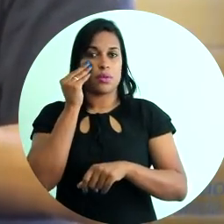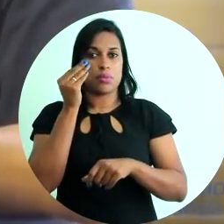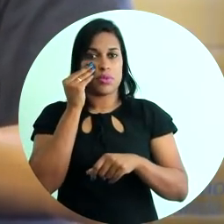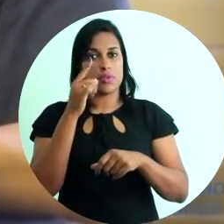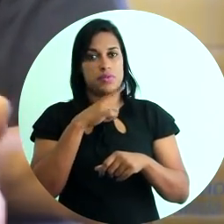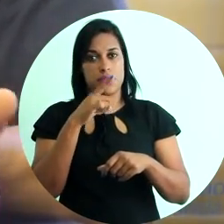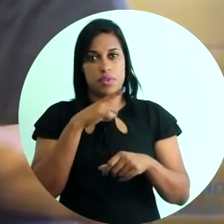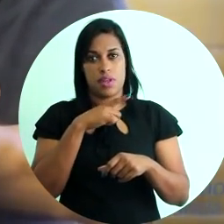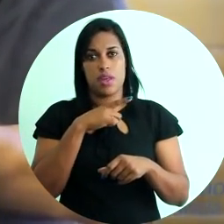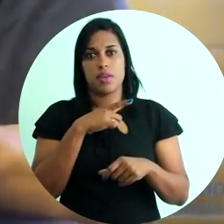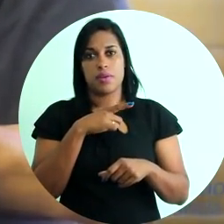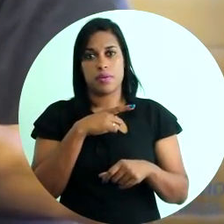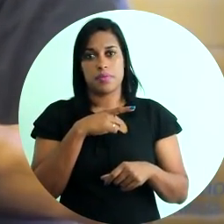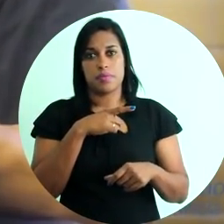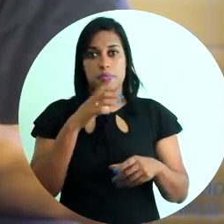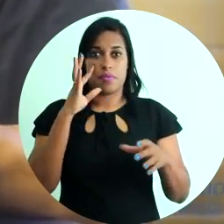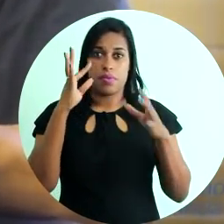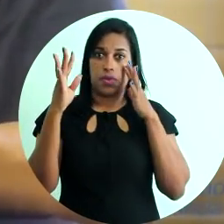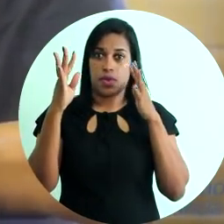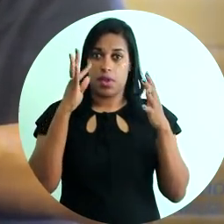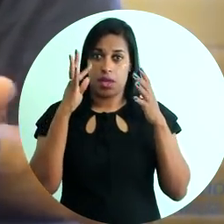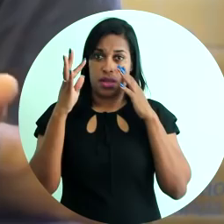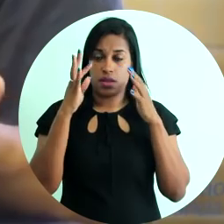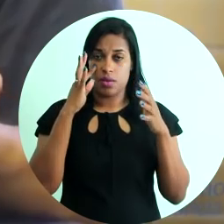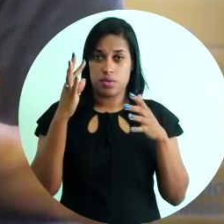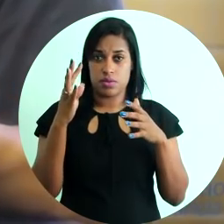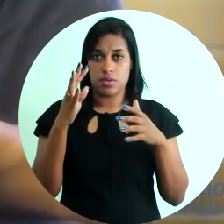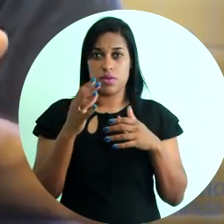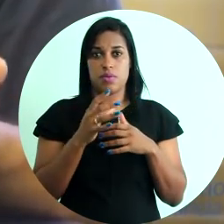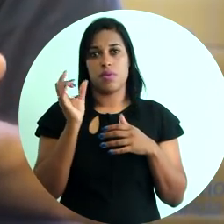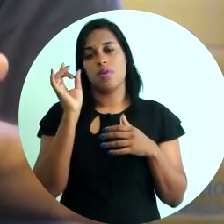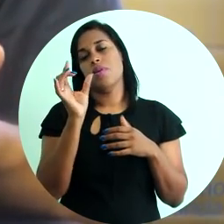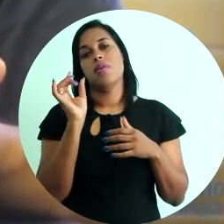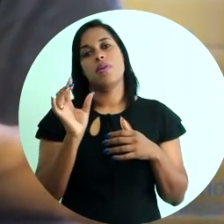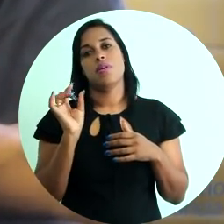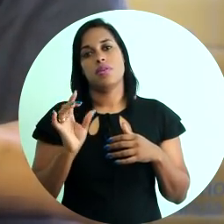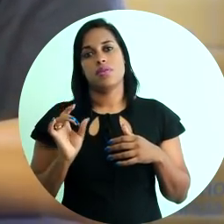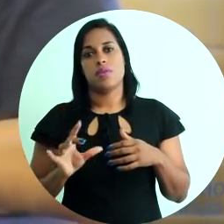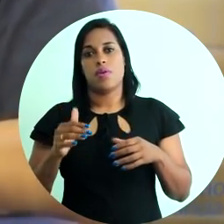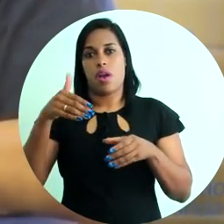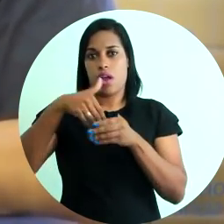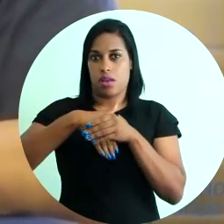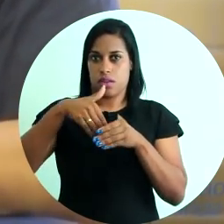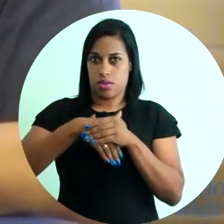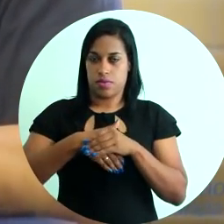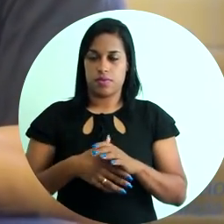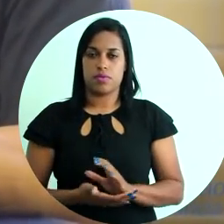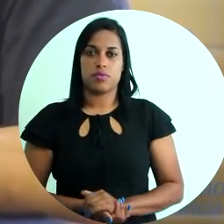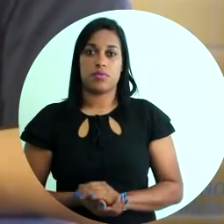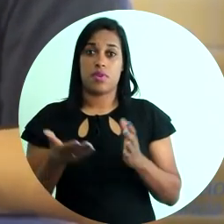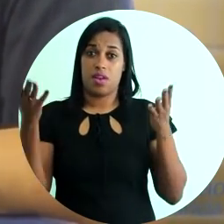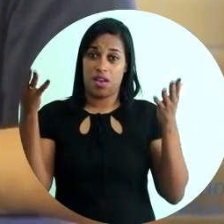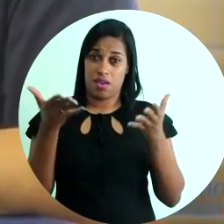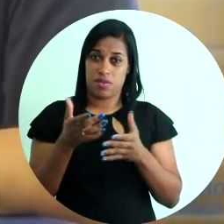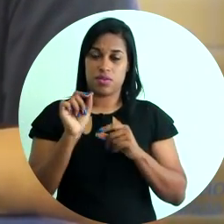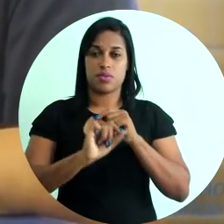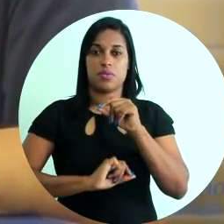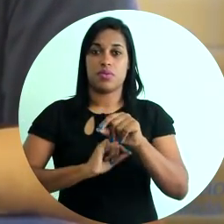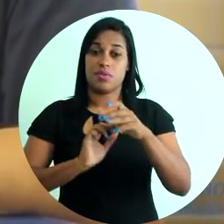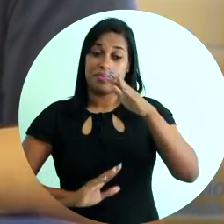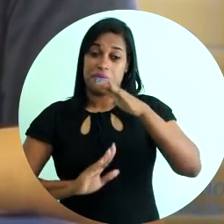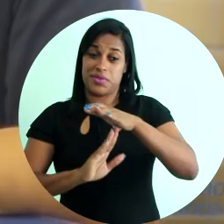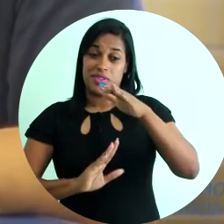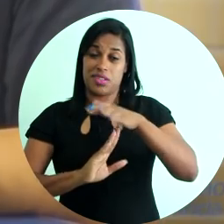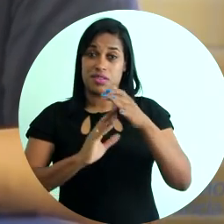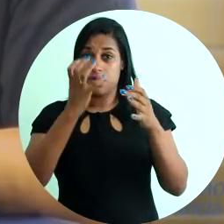devem ser reproduzidas, que gera uma ilusão de animação. É uma animação usando arquivos. Agora, uma limitação muito grave, ou